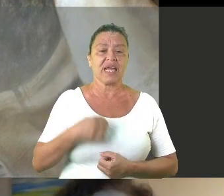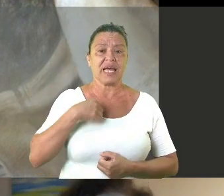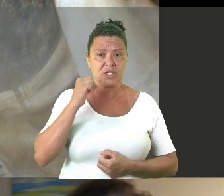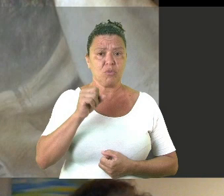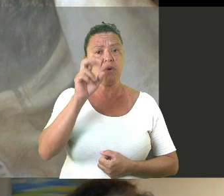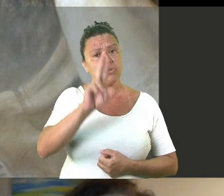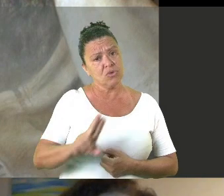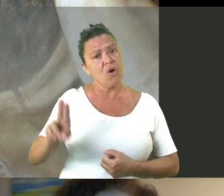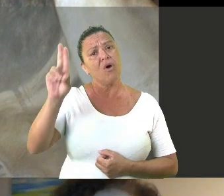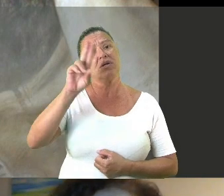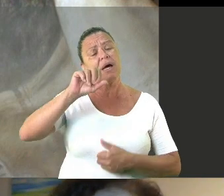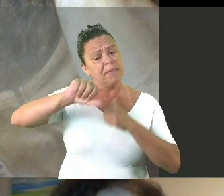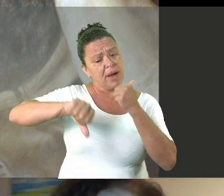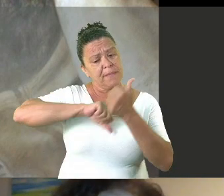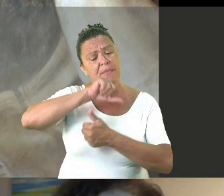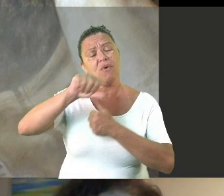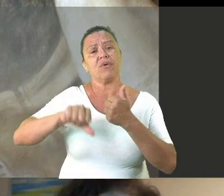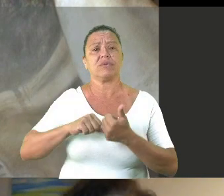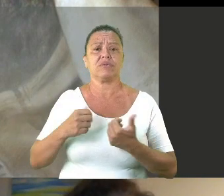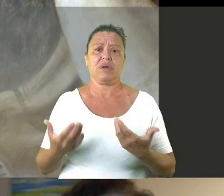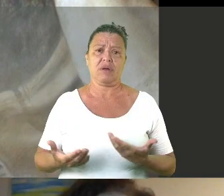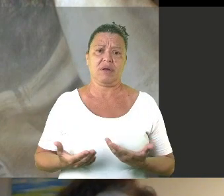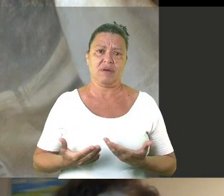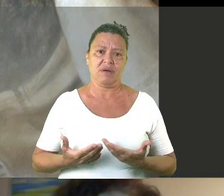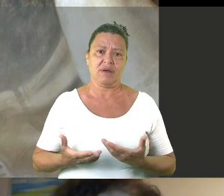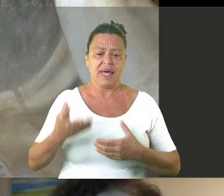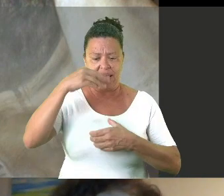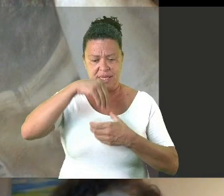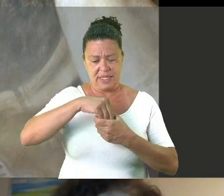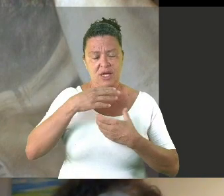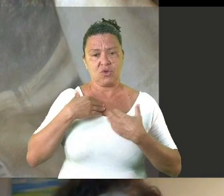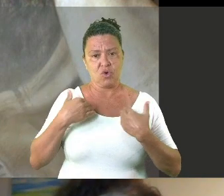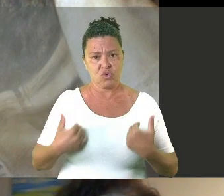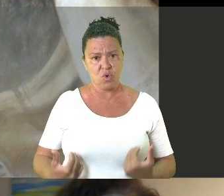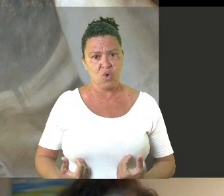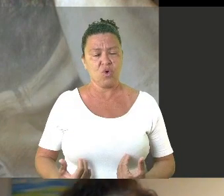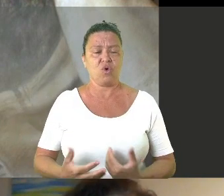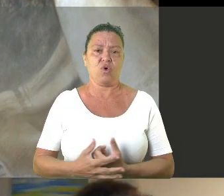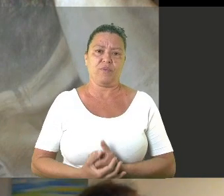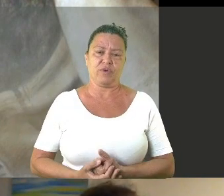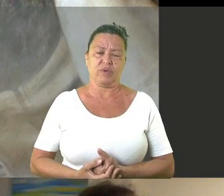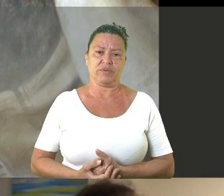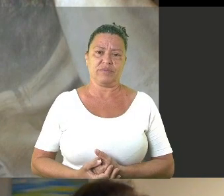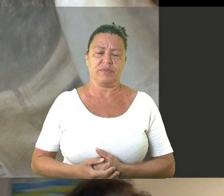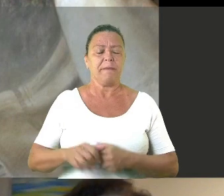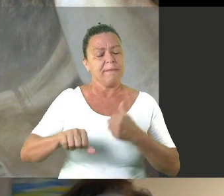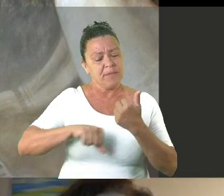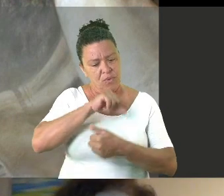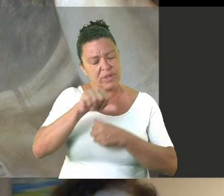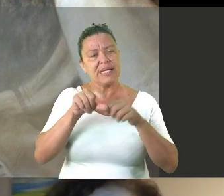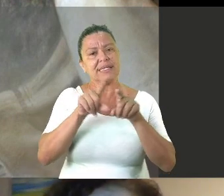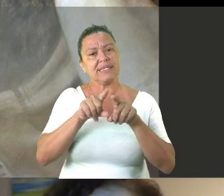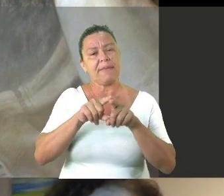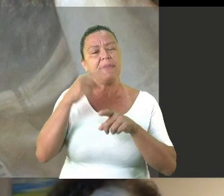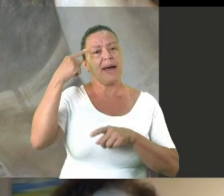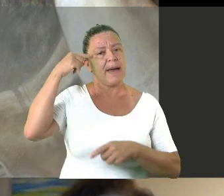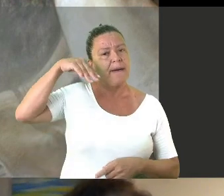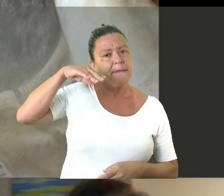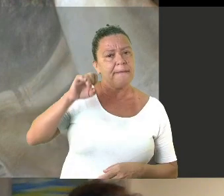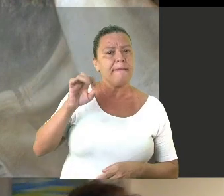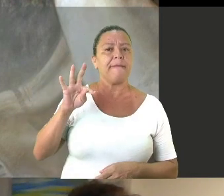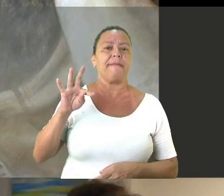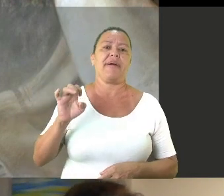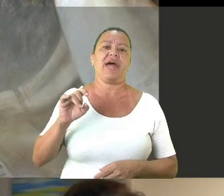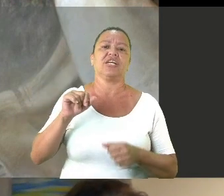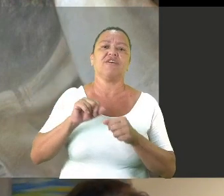utilizar isso para transformar beneficamente dentro do nosso corpo. Vamos transformar a nossa mente,